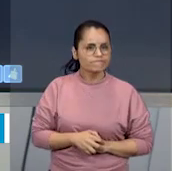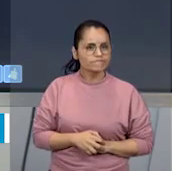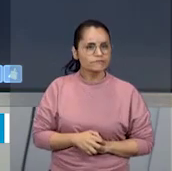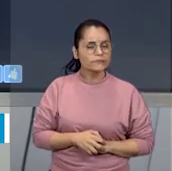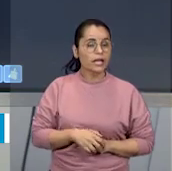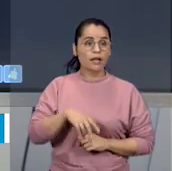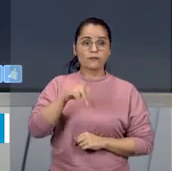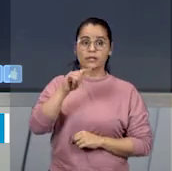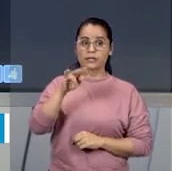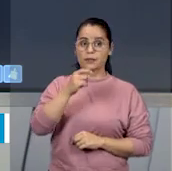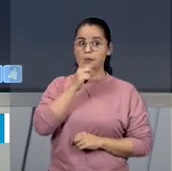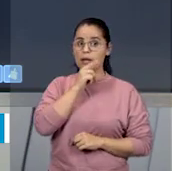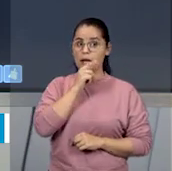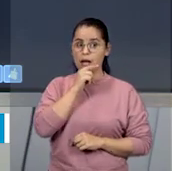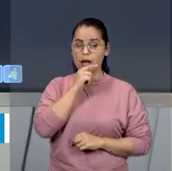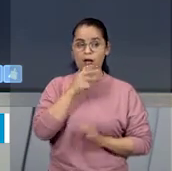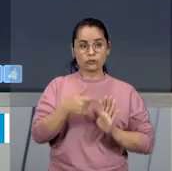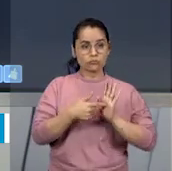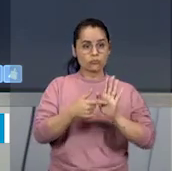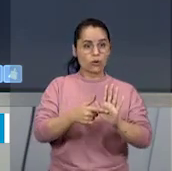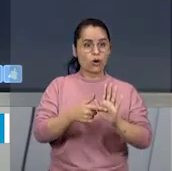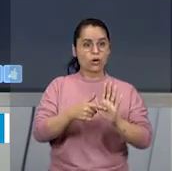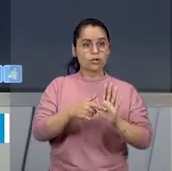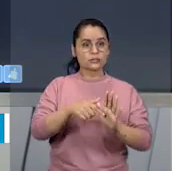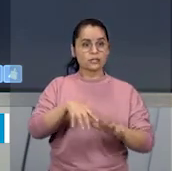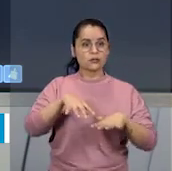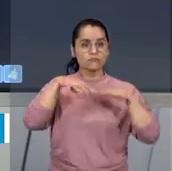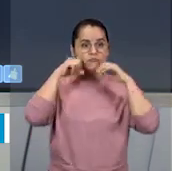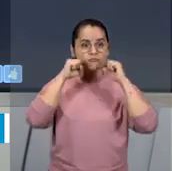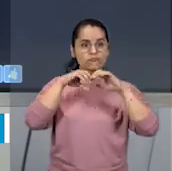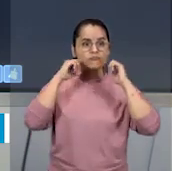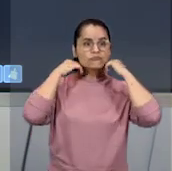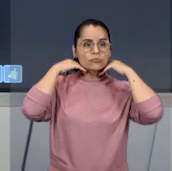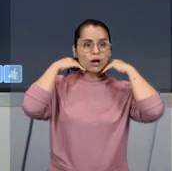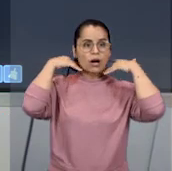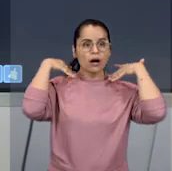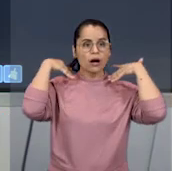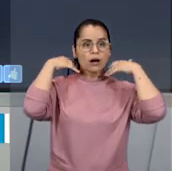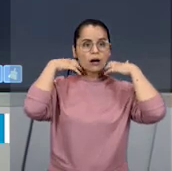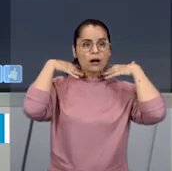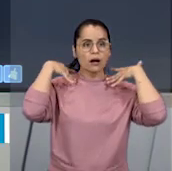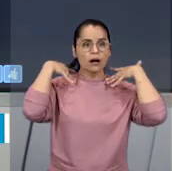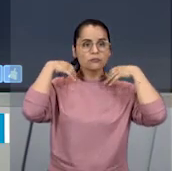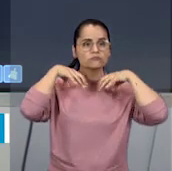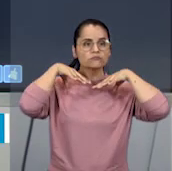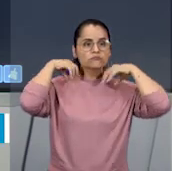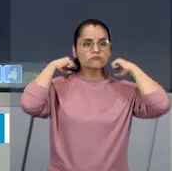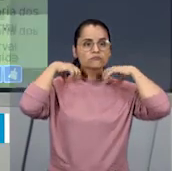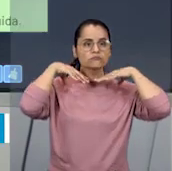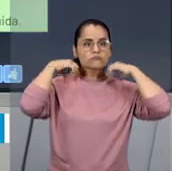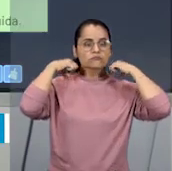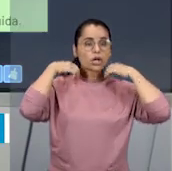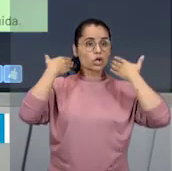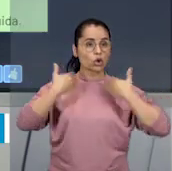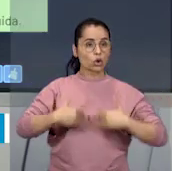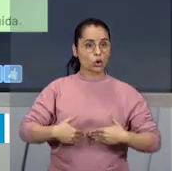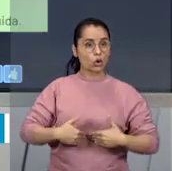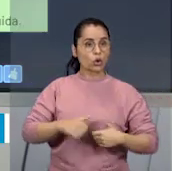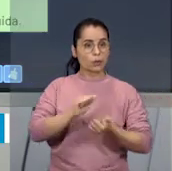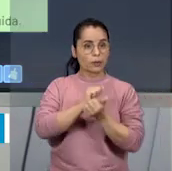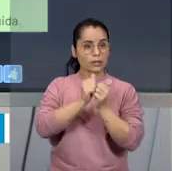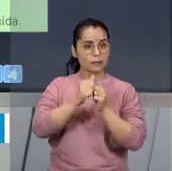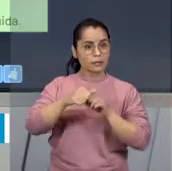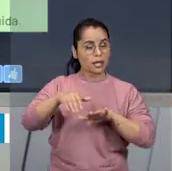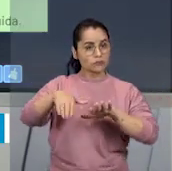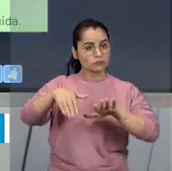vertebrados aquáticos que apresentam respiração branquial e corpo adaptado a natação.